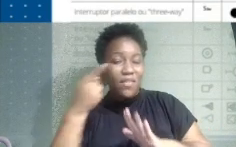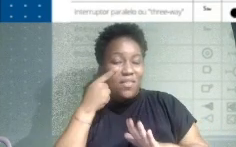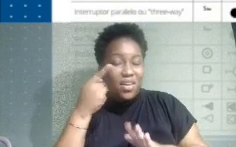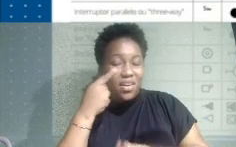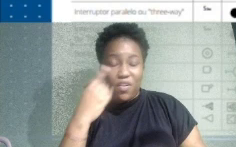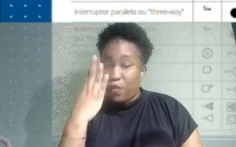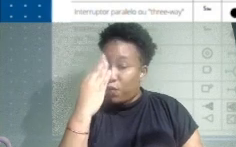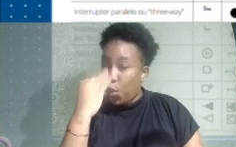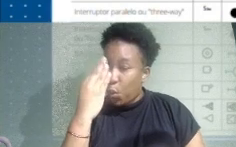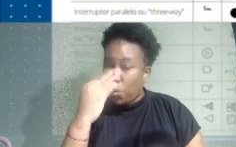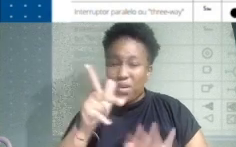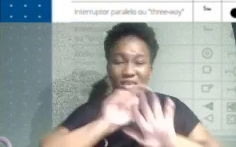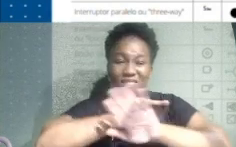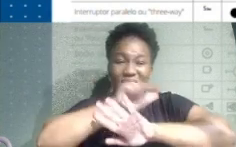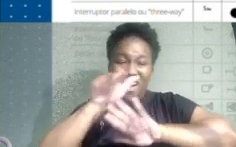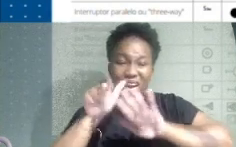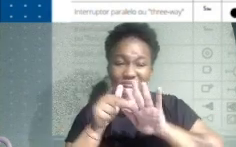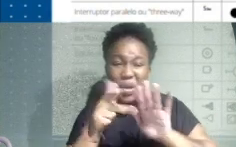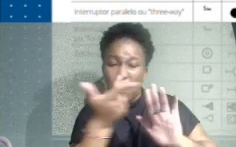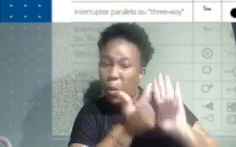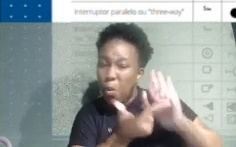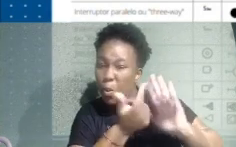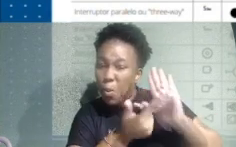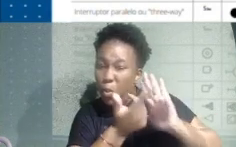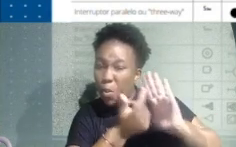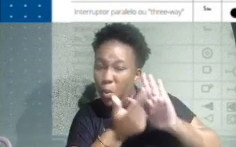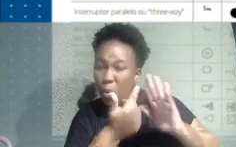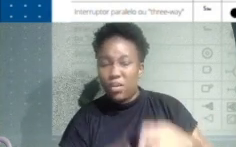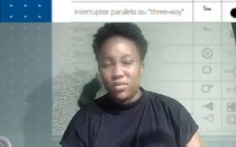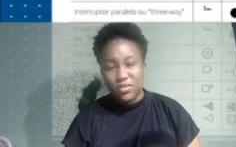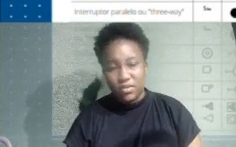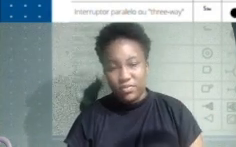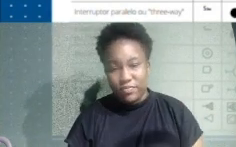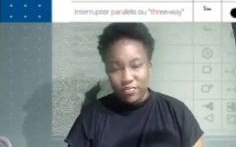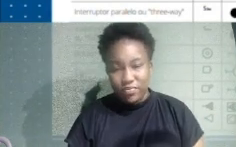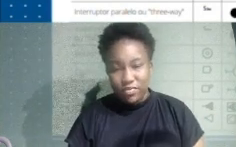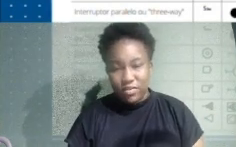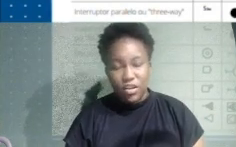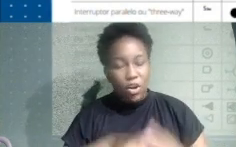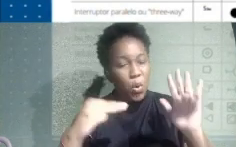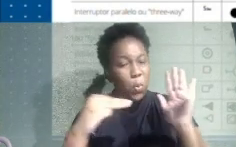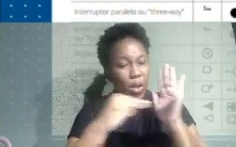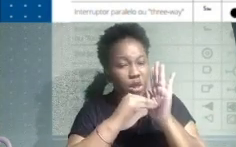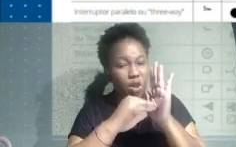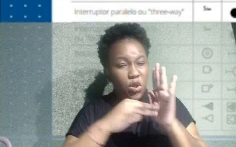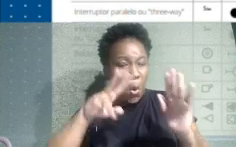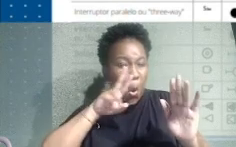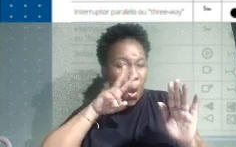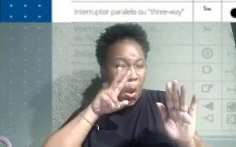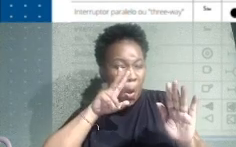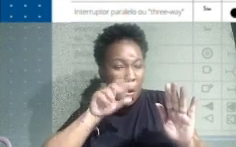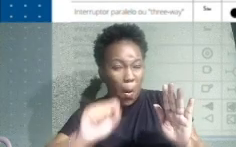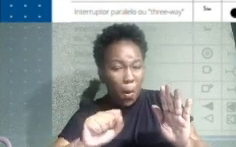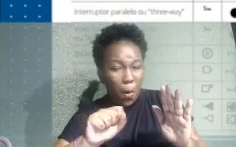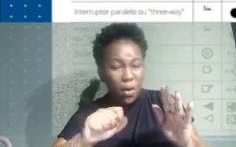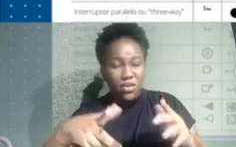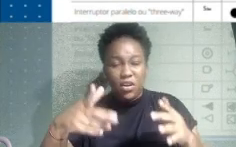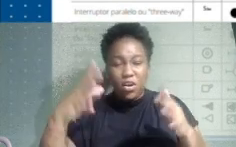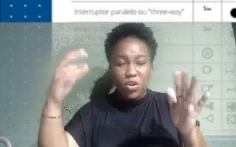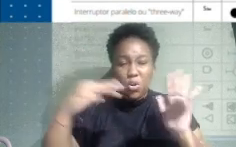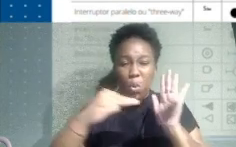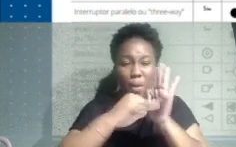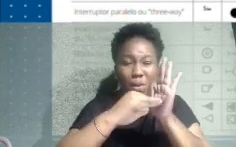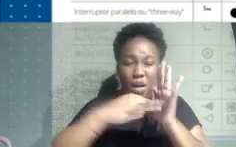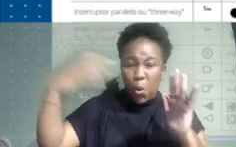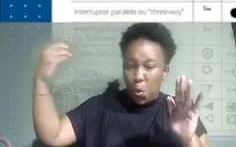só o tanto de símbolo que eu tenho aqui. Se eu tenho uma tomada de força, tem que ser representada daquele jeito ali, uma tomada de luz, então você vai